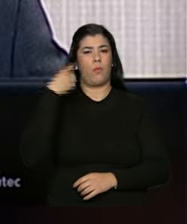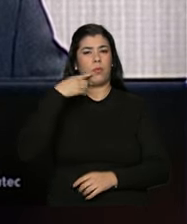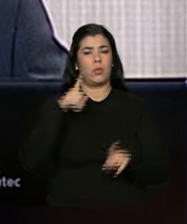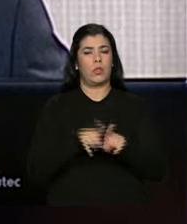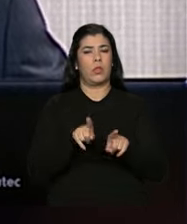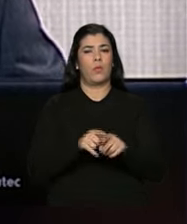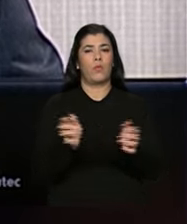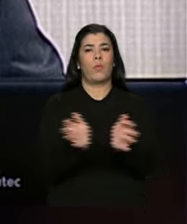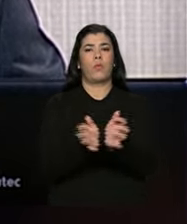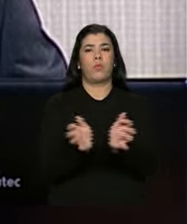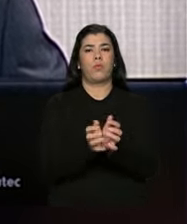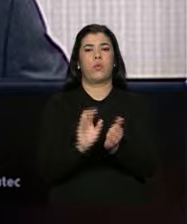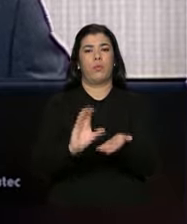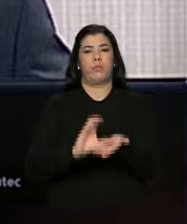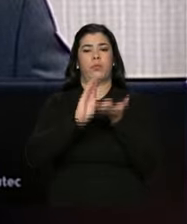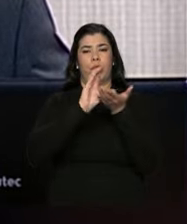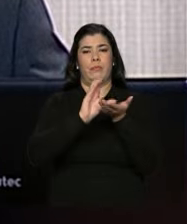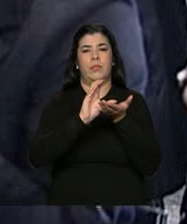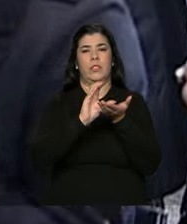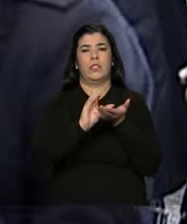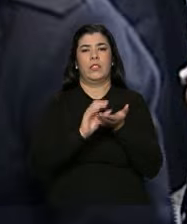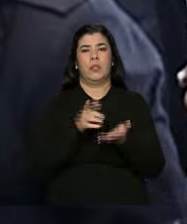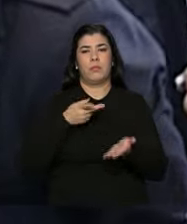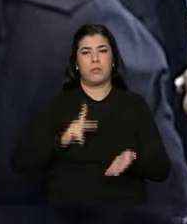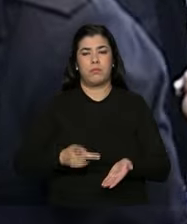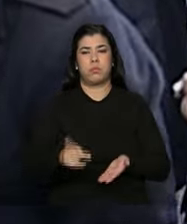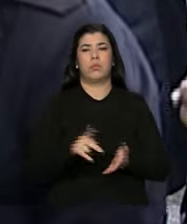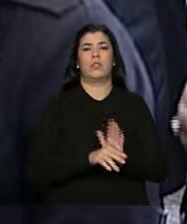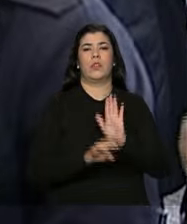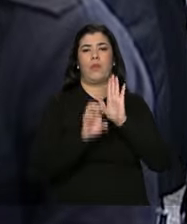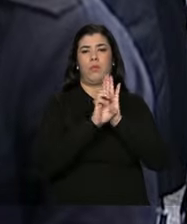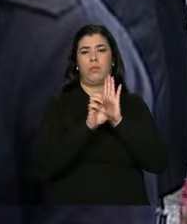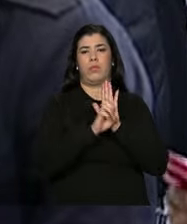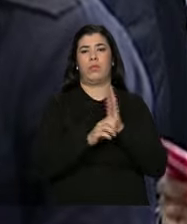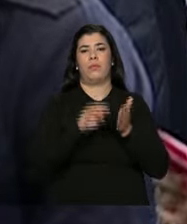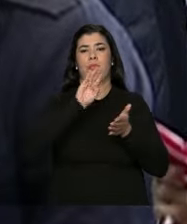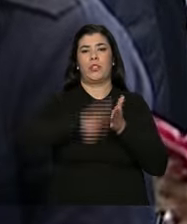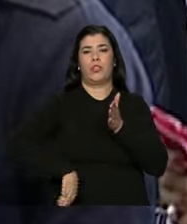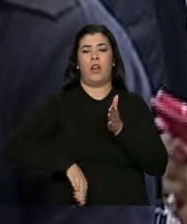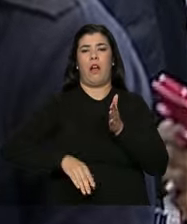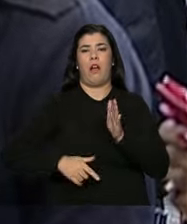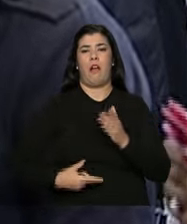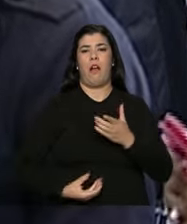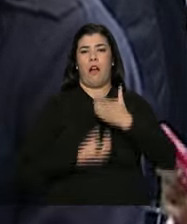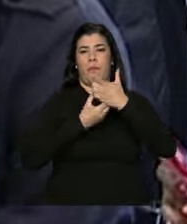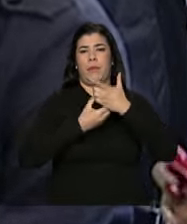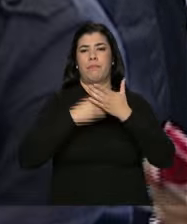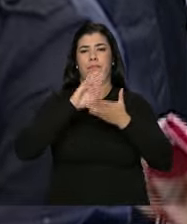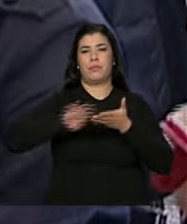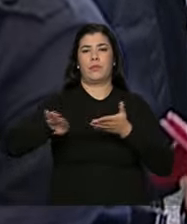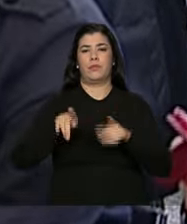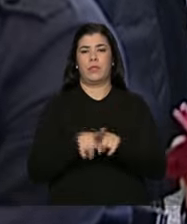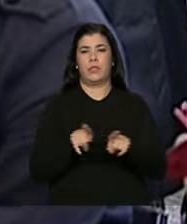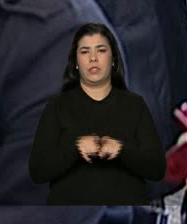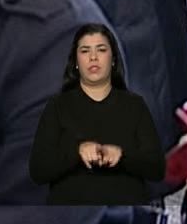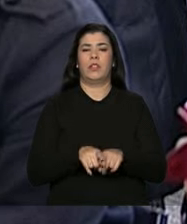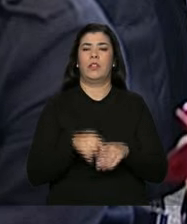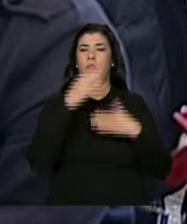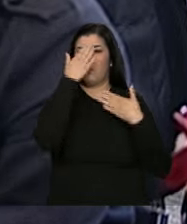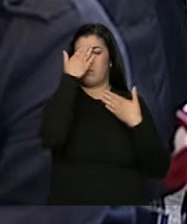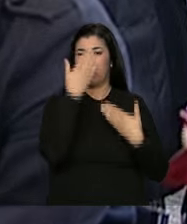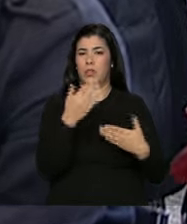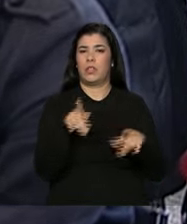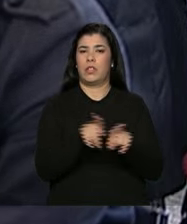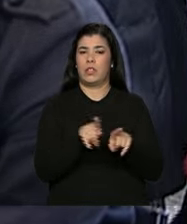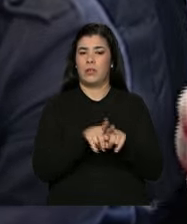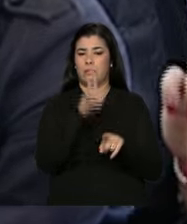revogar o Estatuto dos Armamento e vem acompanhando esses trabalhos. Ah, gostaria de publicamente agradecer o deputado